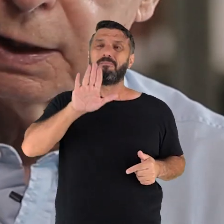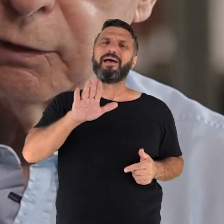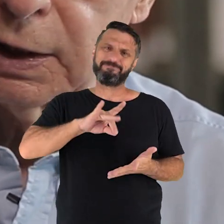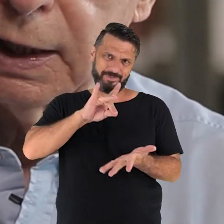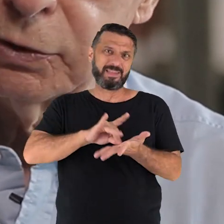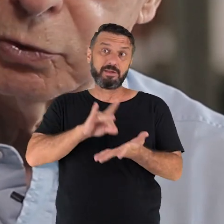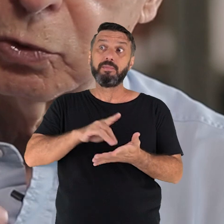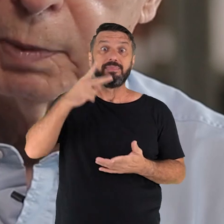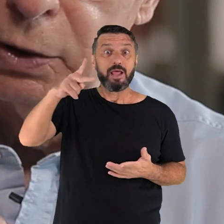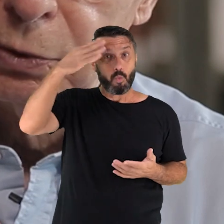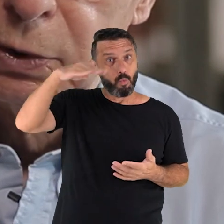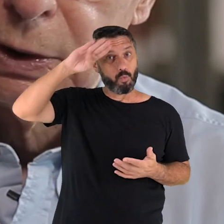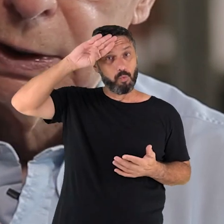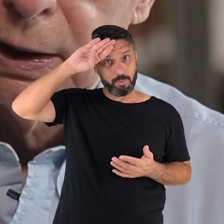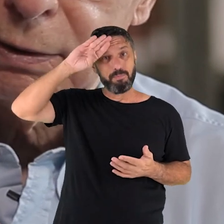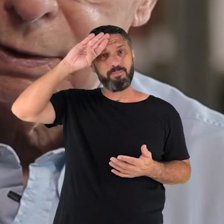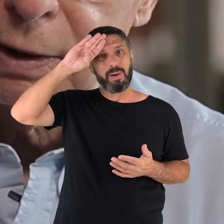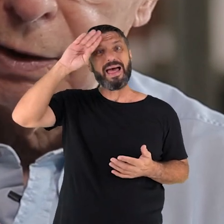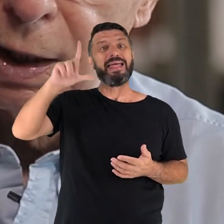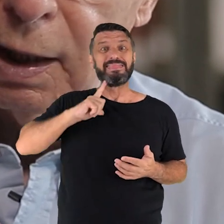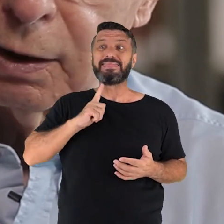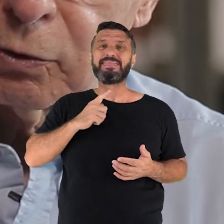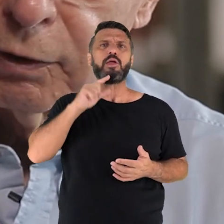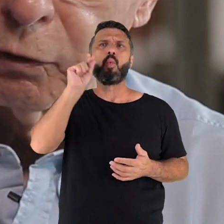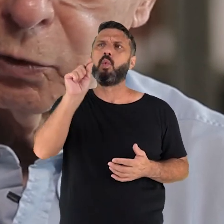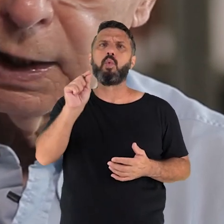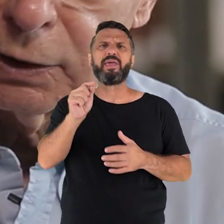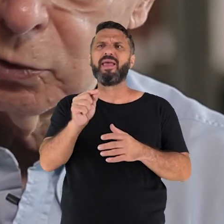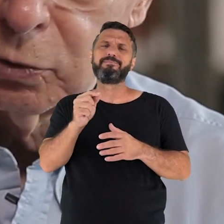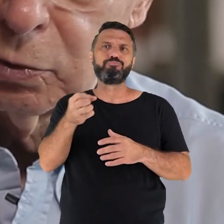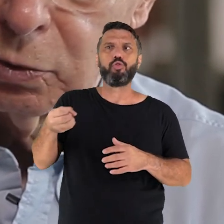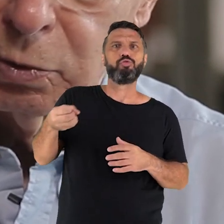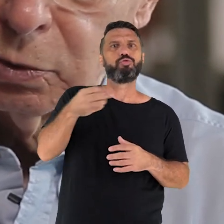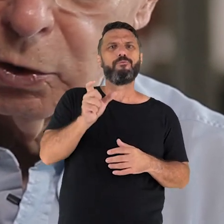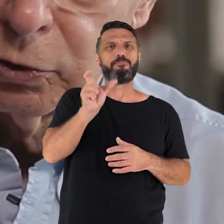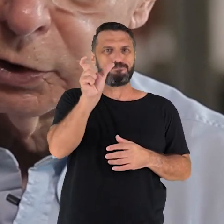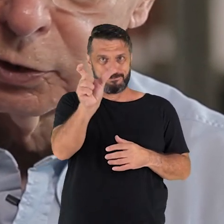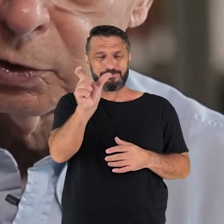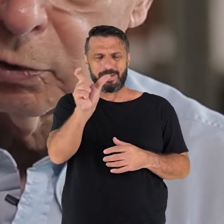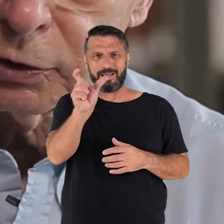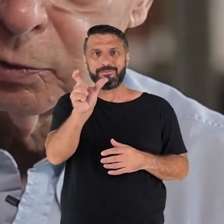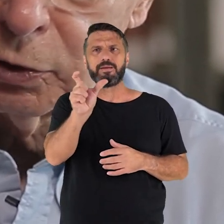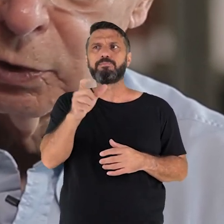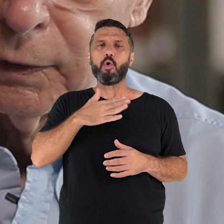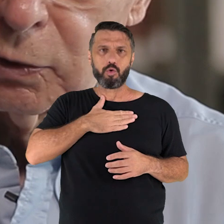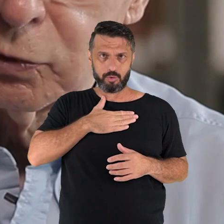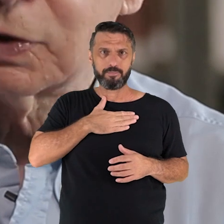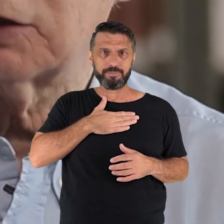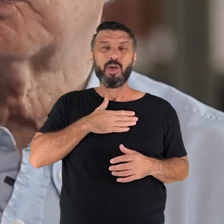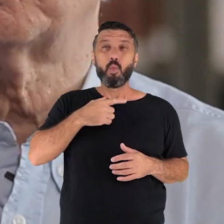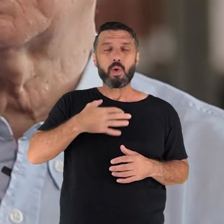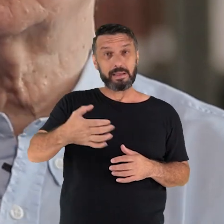mas é verdade, o cubano ele tem, inclusive, cunhado um neologismo que eu gosto muito,